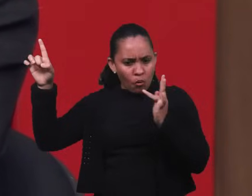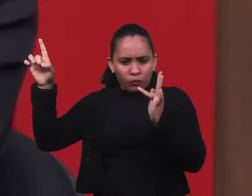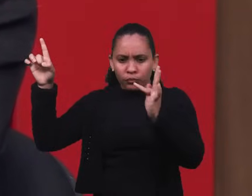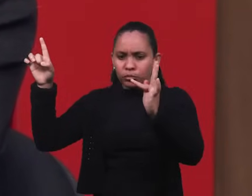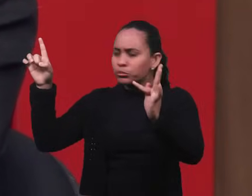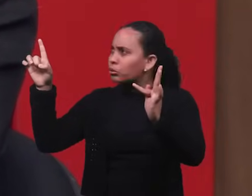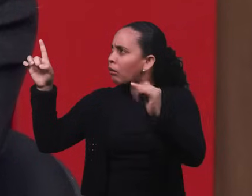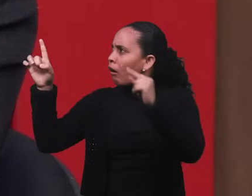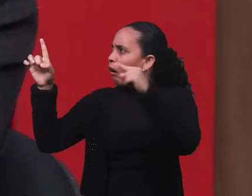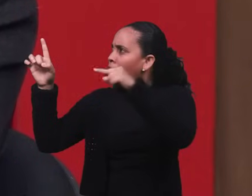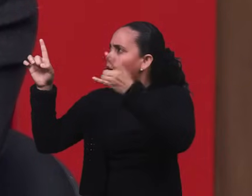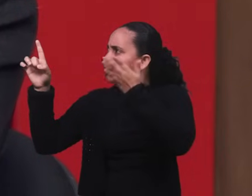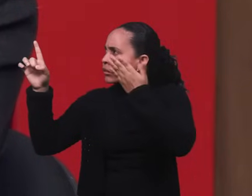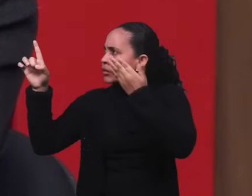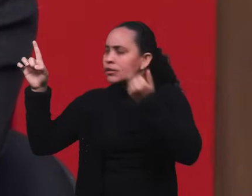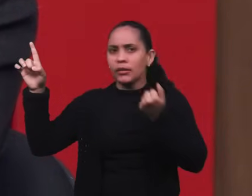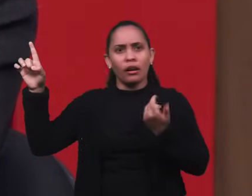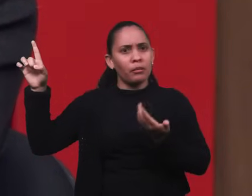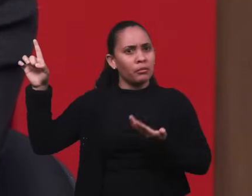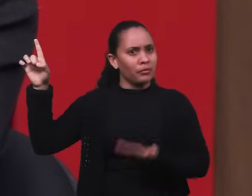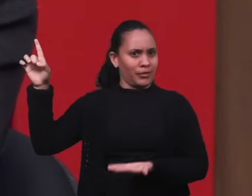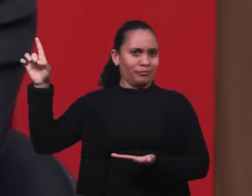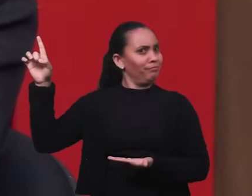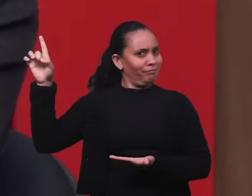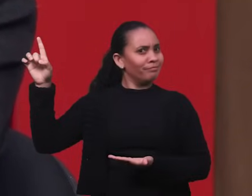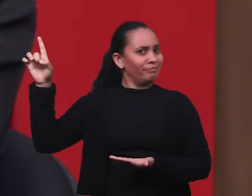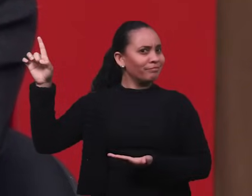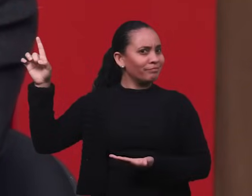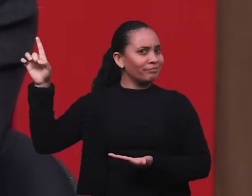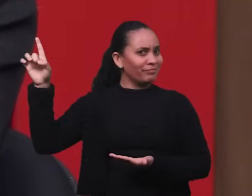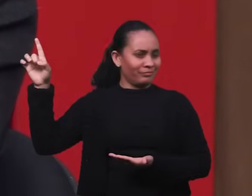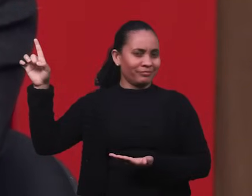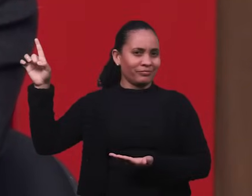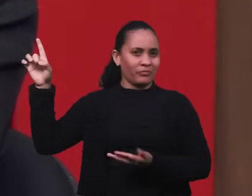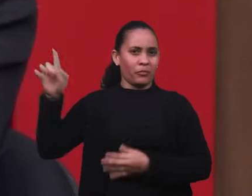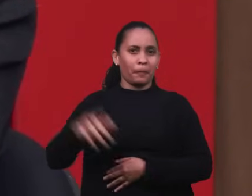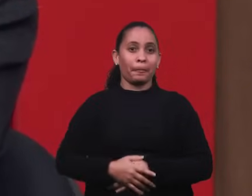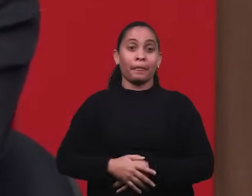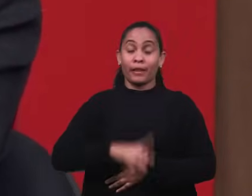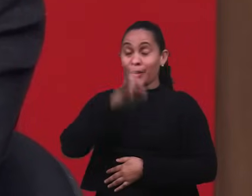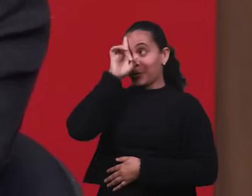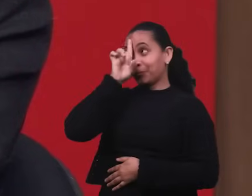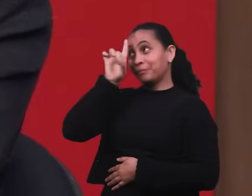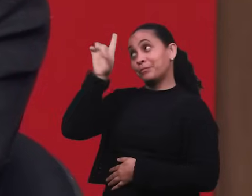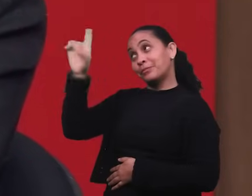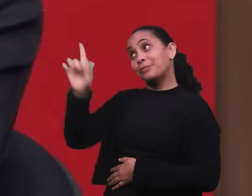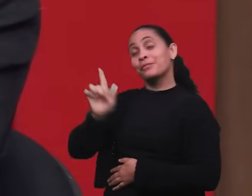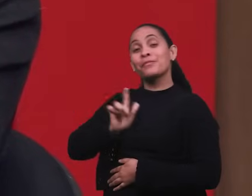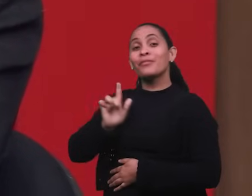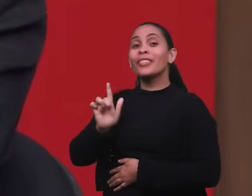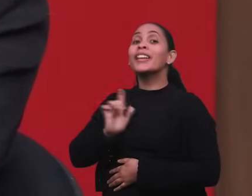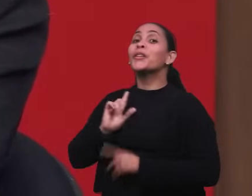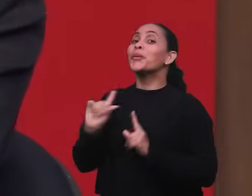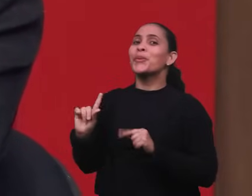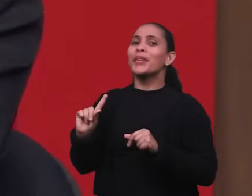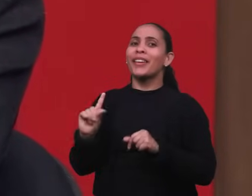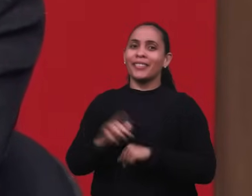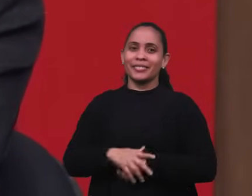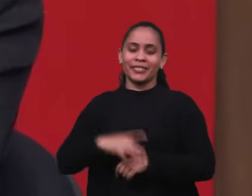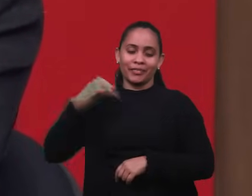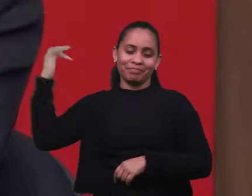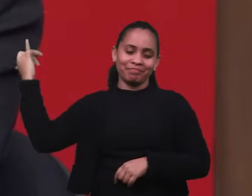futuro. E é interessante porque em determinados momentos o Senhor ele compartilha conosco um